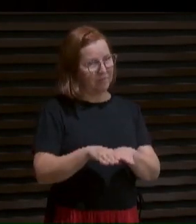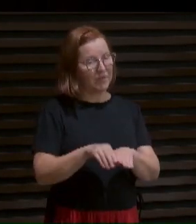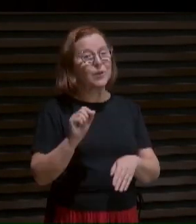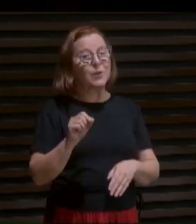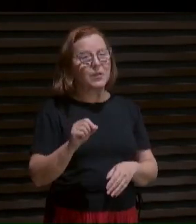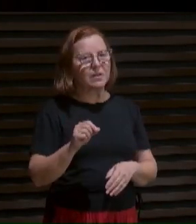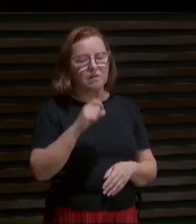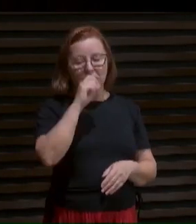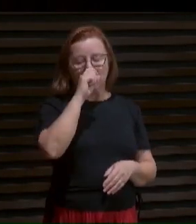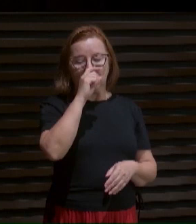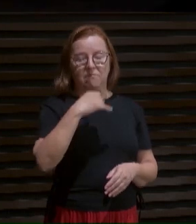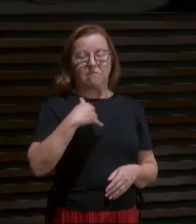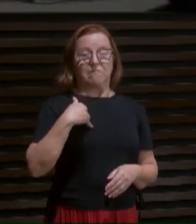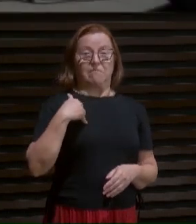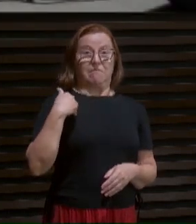ensoberbecimento.